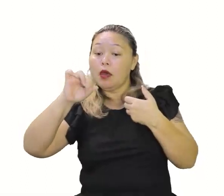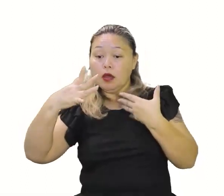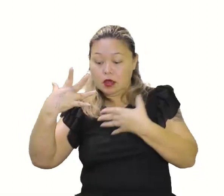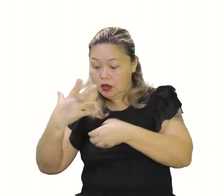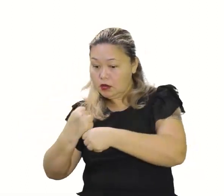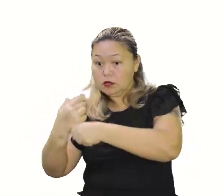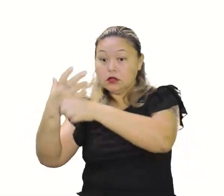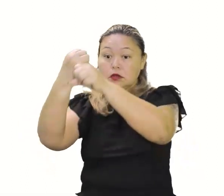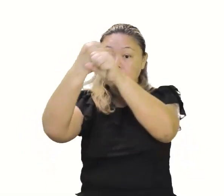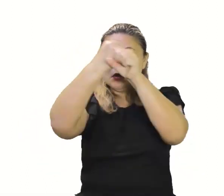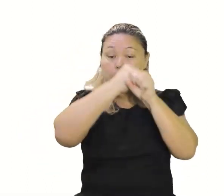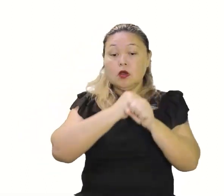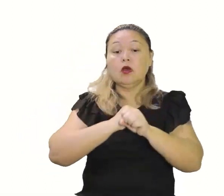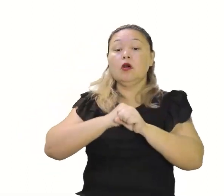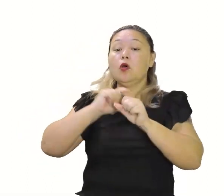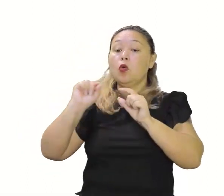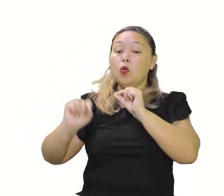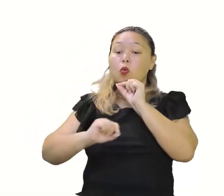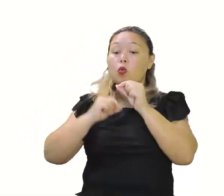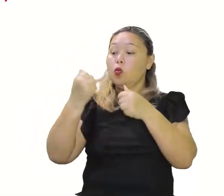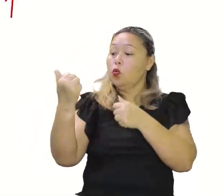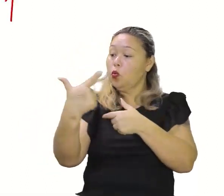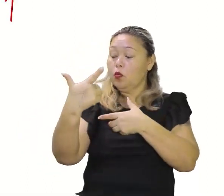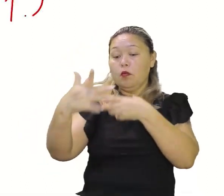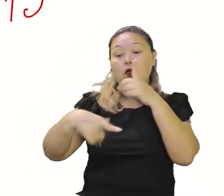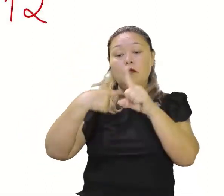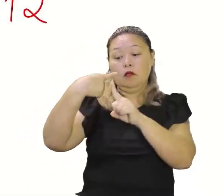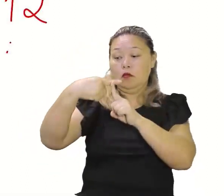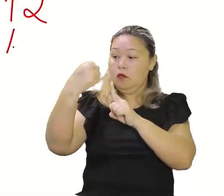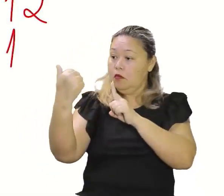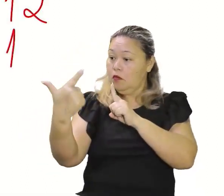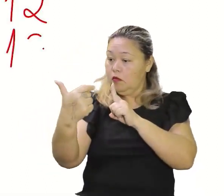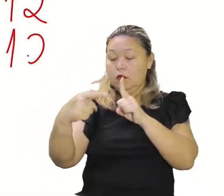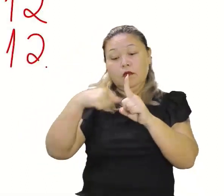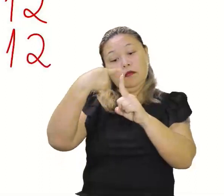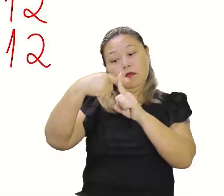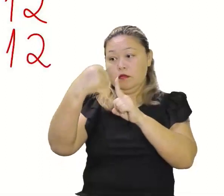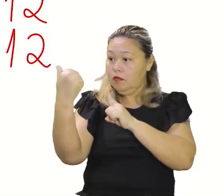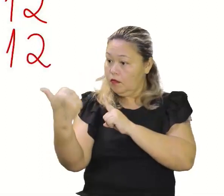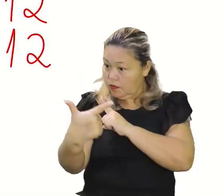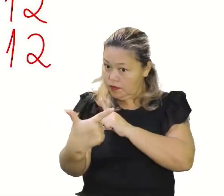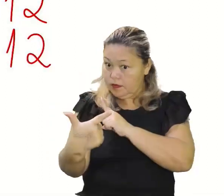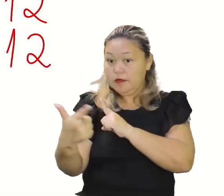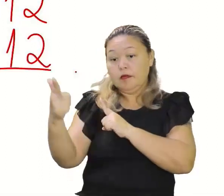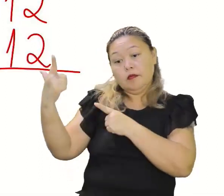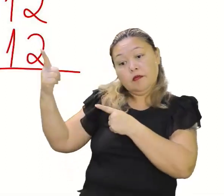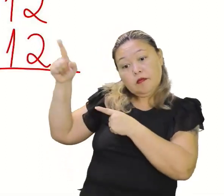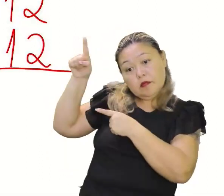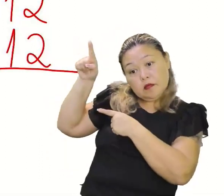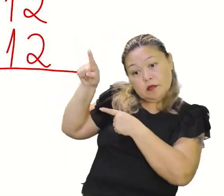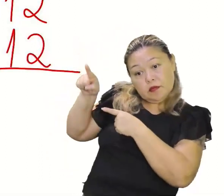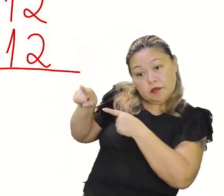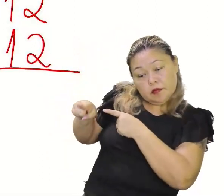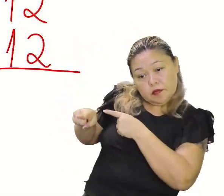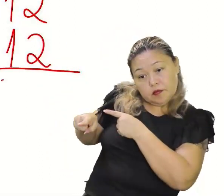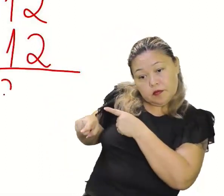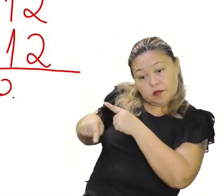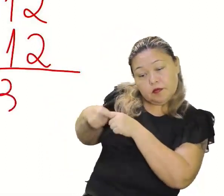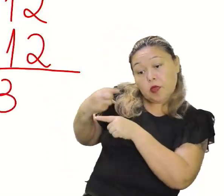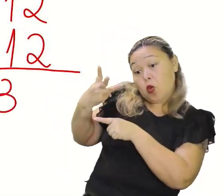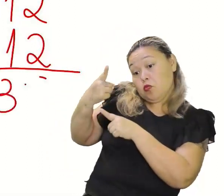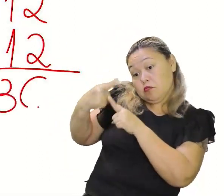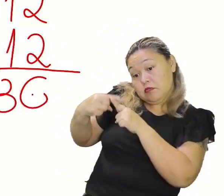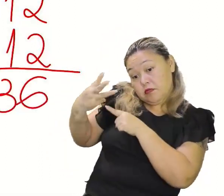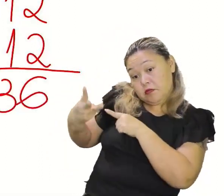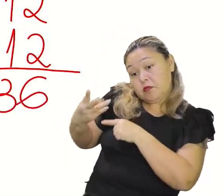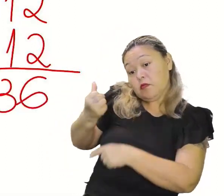todos os lados, é só fazer 12 mais 12 mais 12. Ou só isso? 3 vezes 12, né? Então,